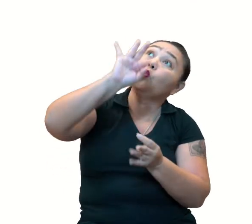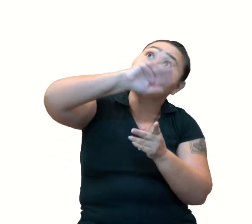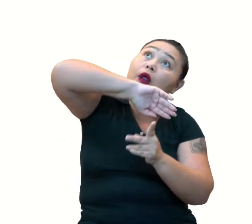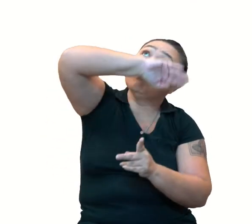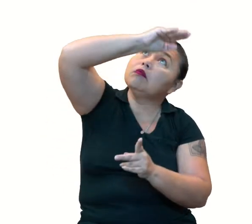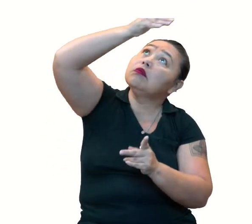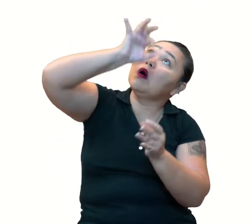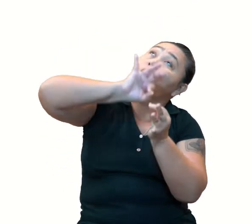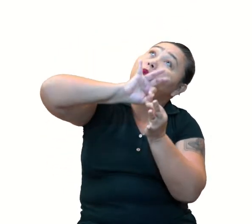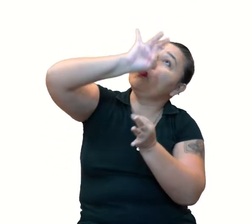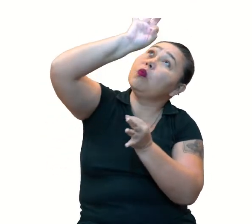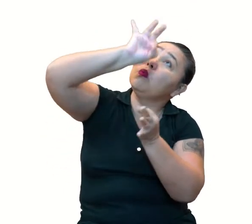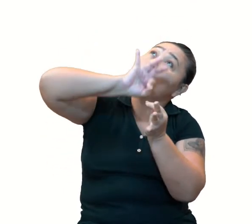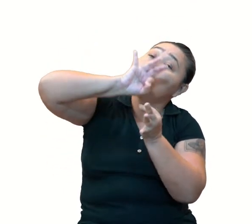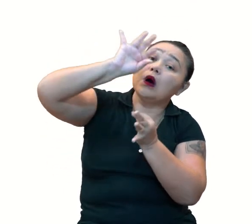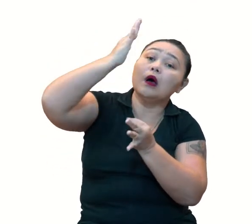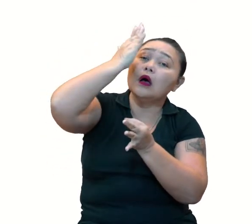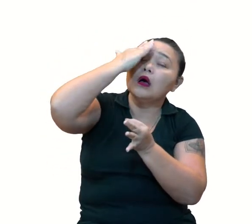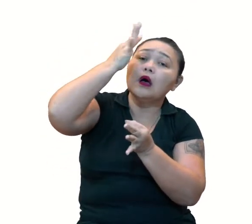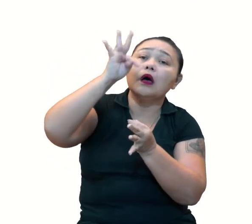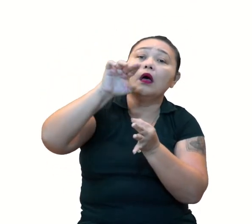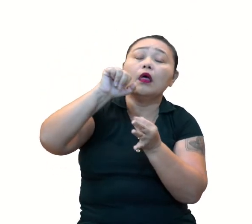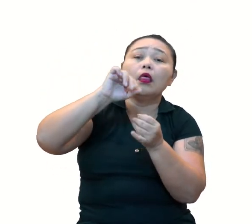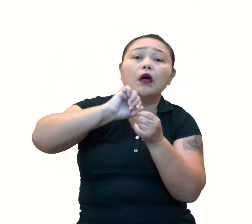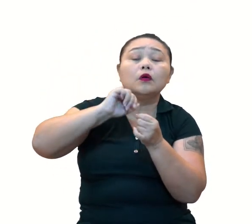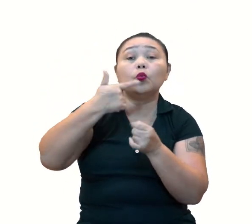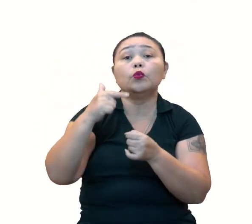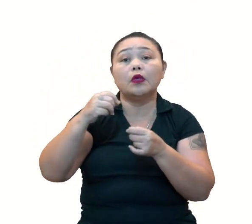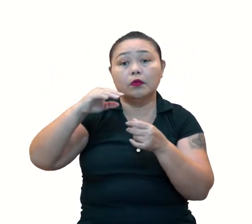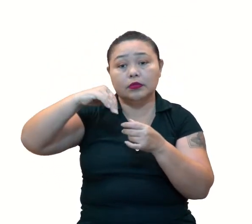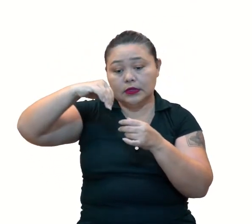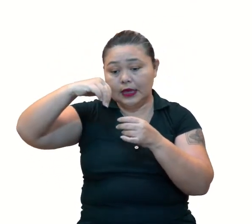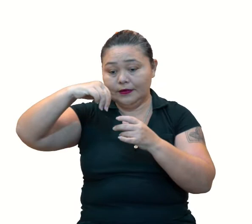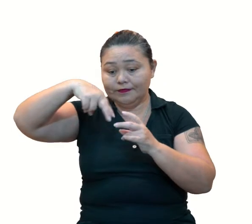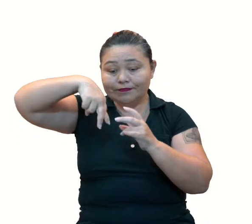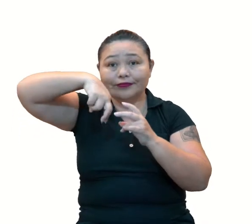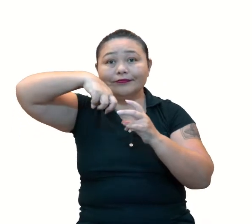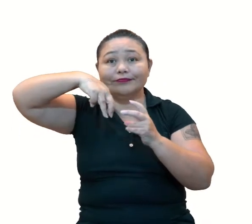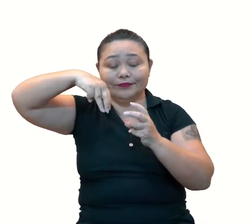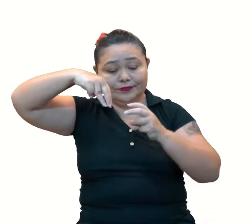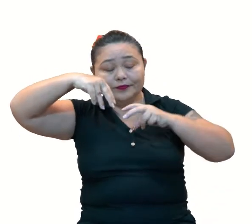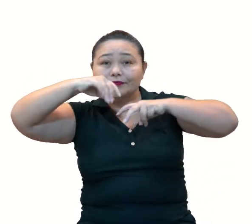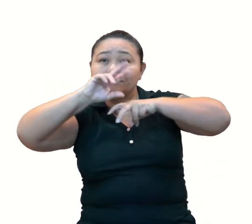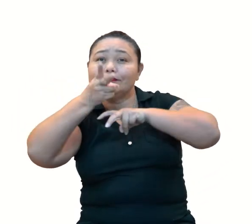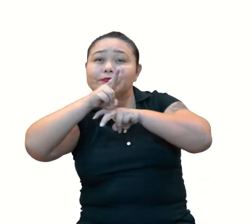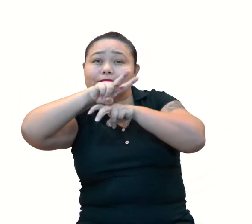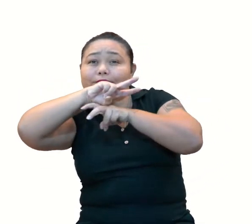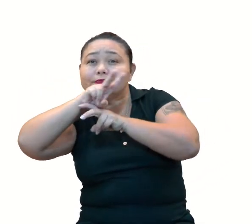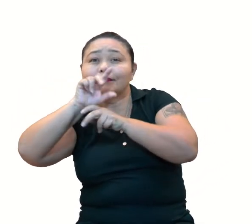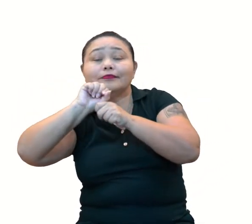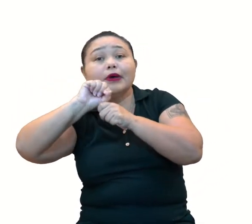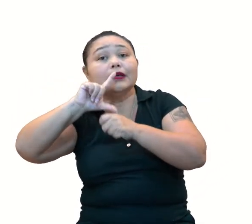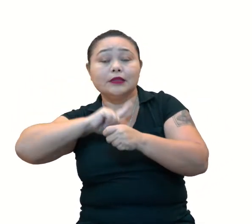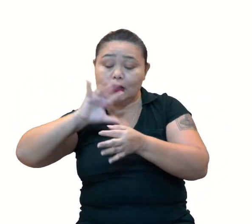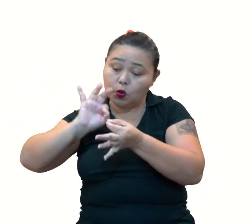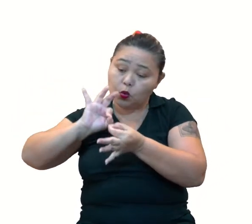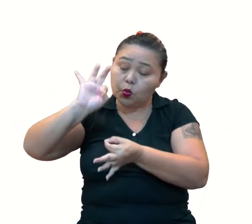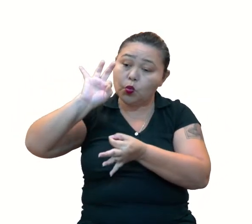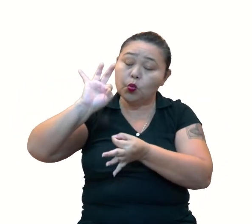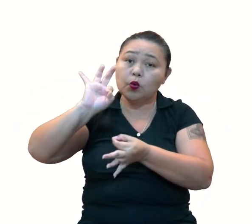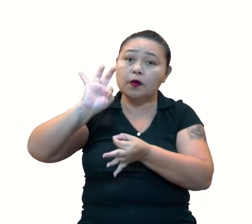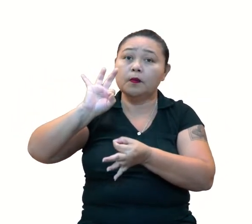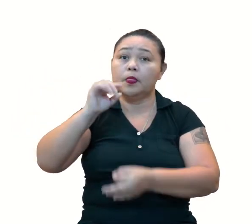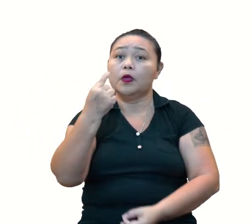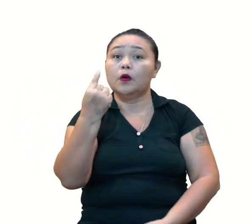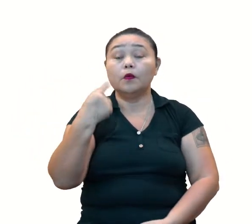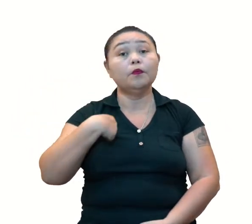que o seu teodolito não tem tripé, mas ele tem uma altura de 1,3? 1,3 metros, porque o